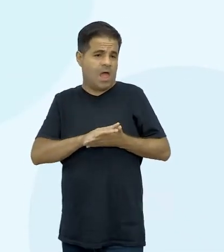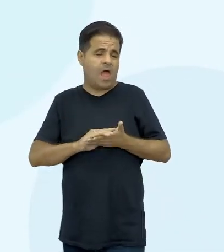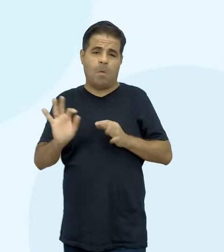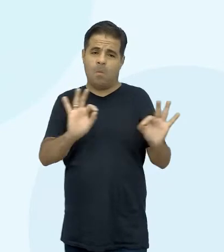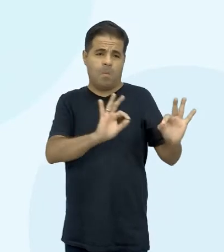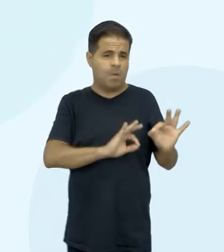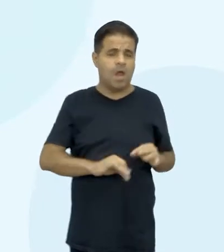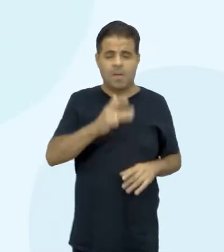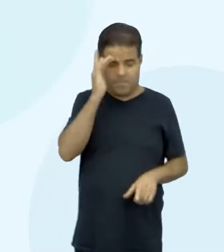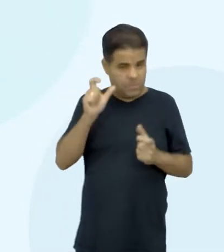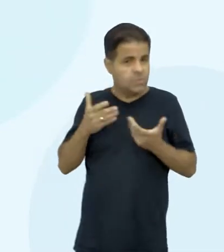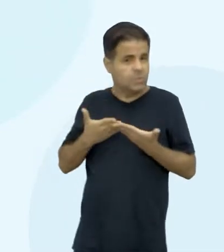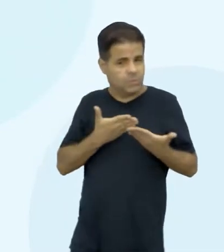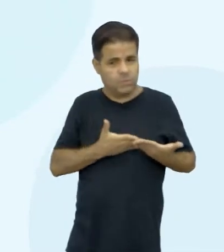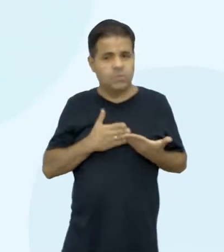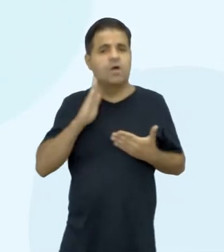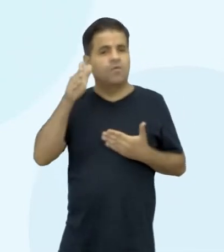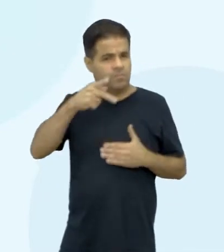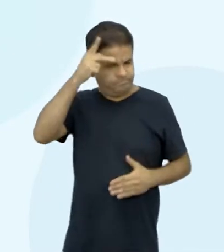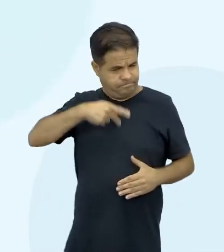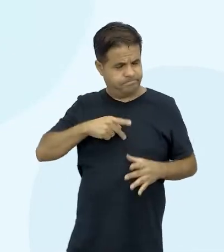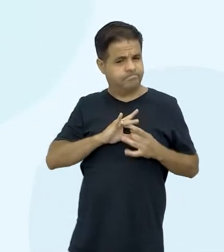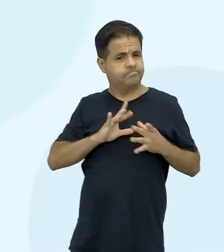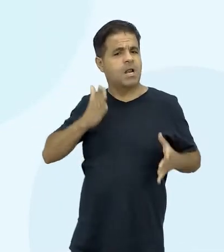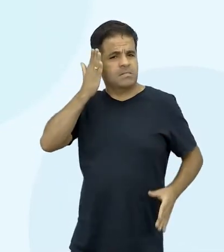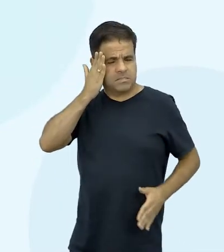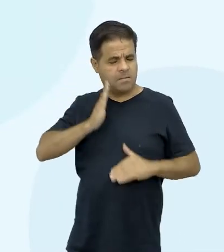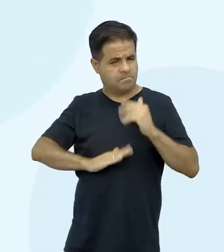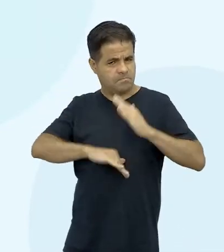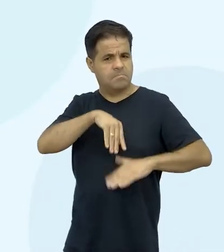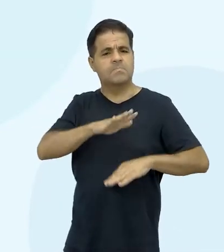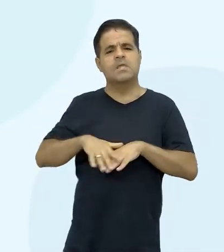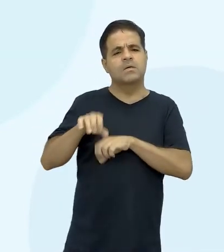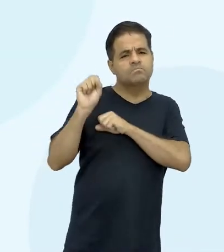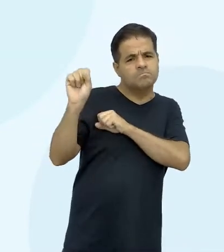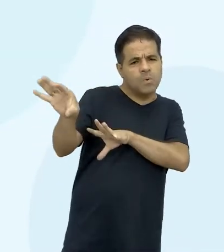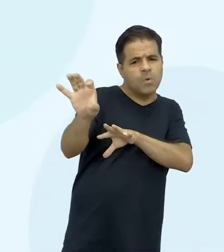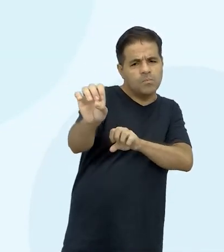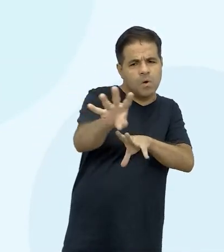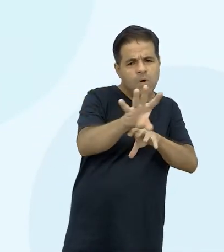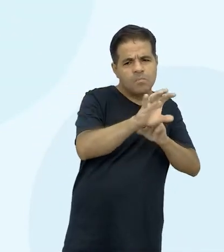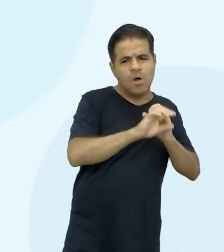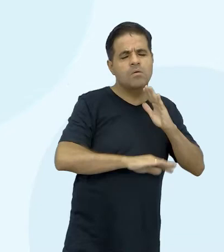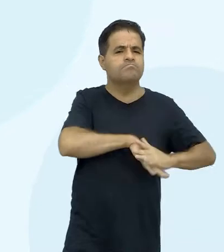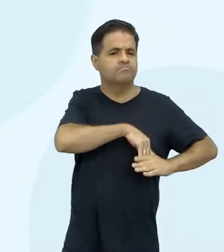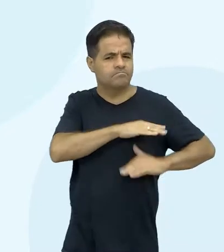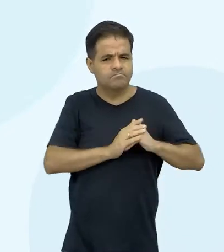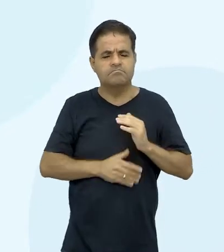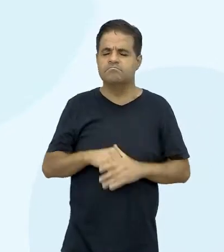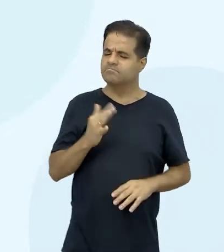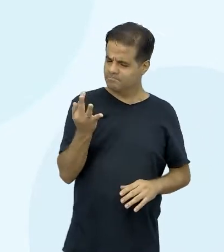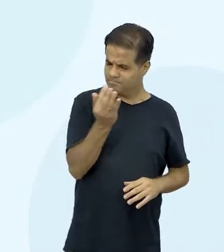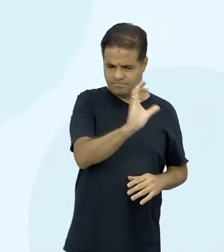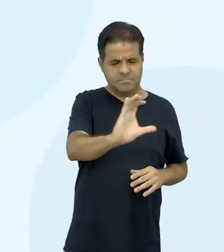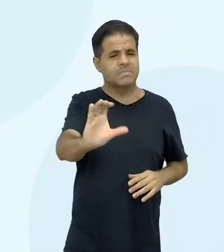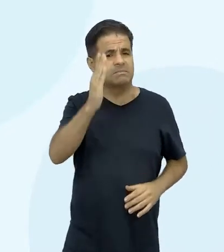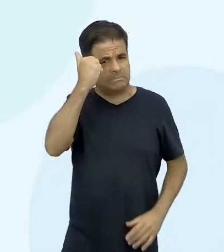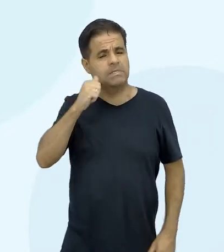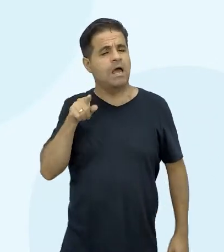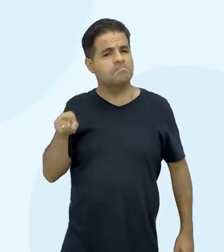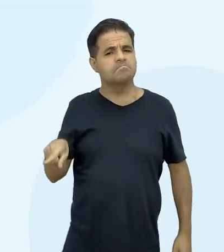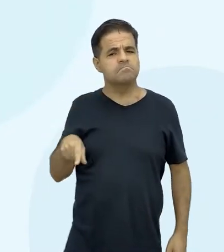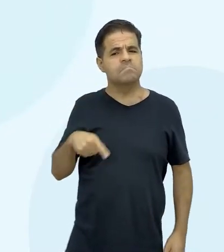Os estudantes foram autodidatas, por assim dizer. Eles ensinaram a si mesmos francês,